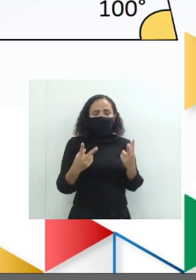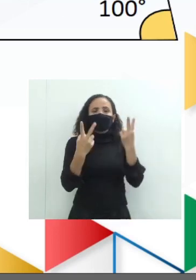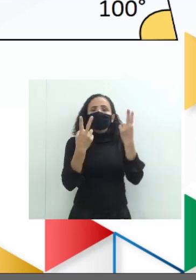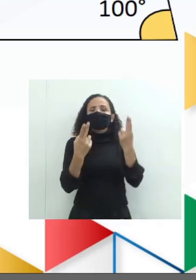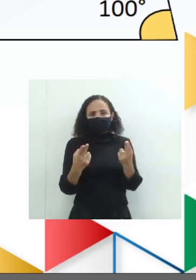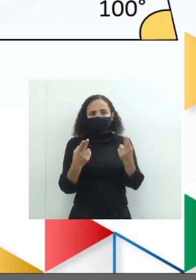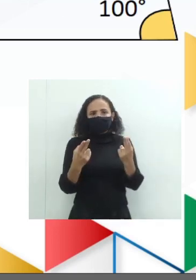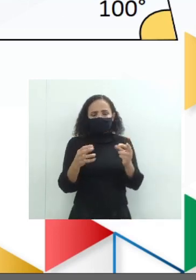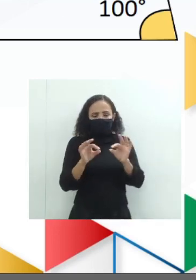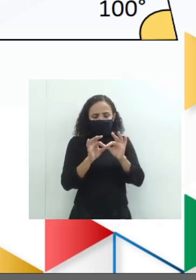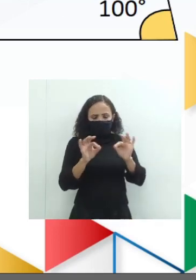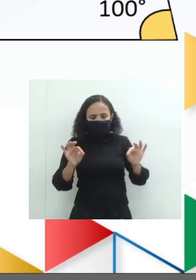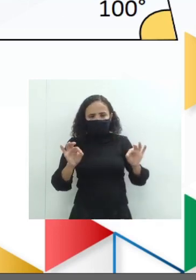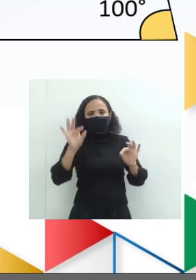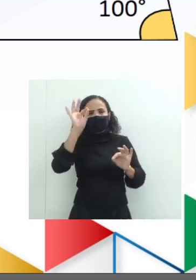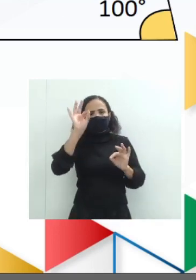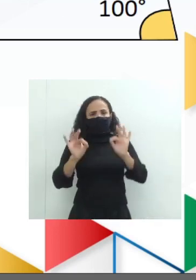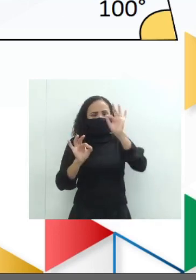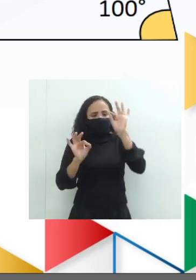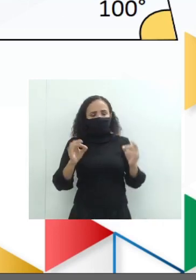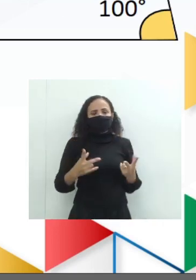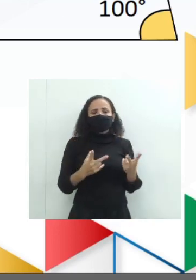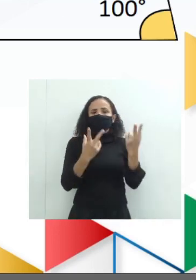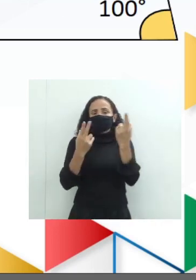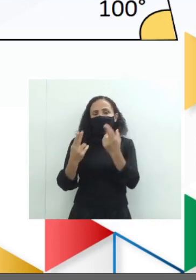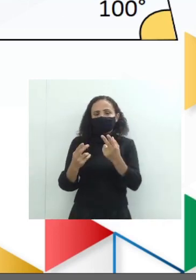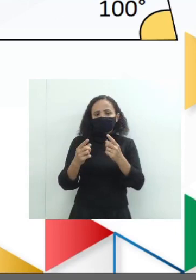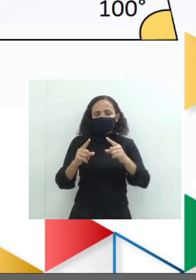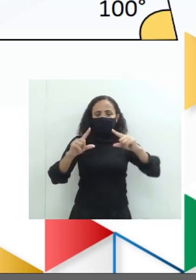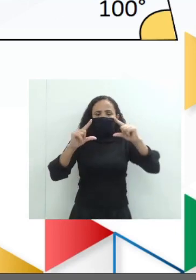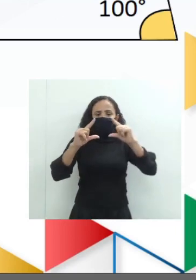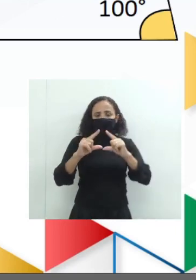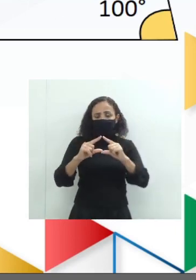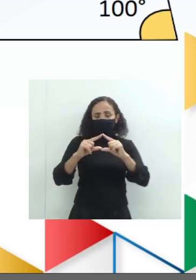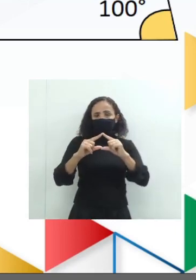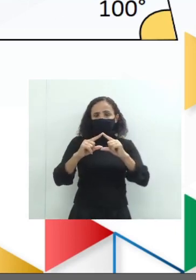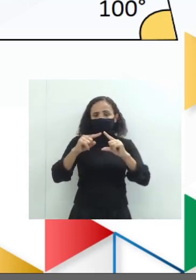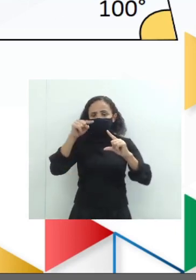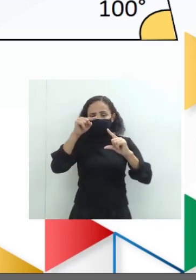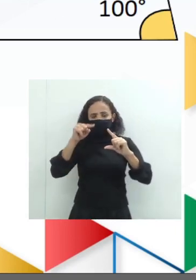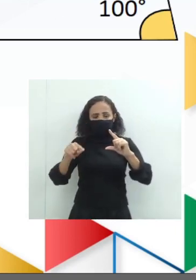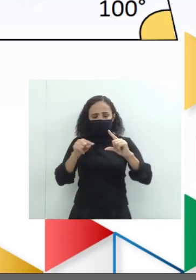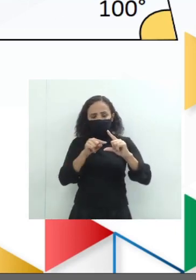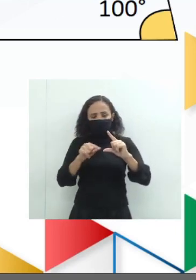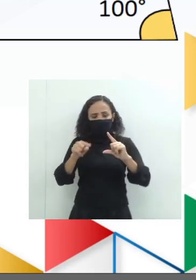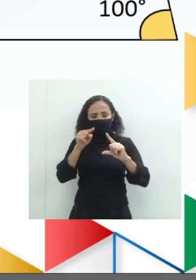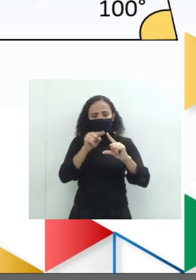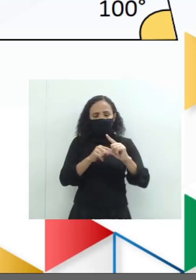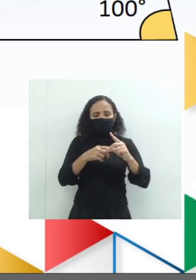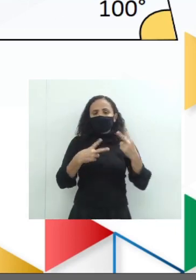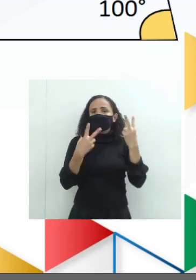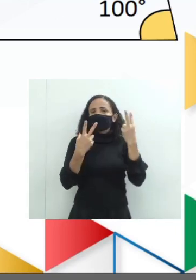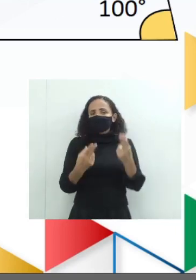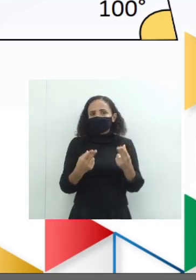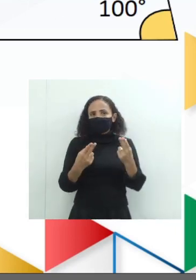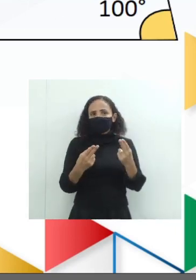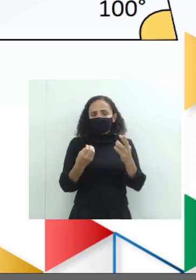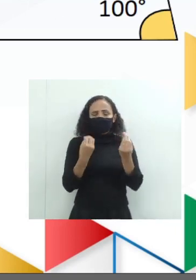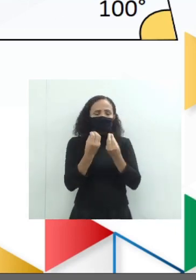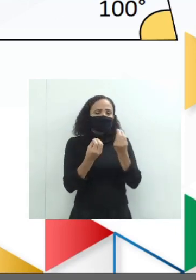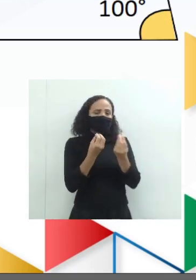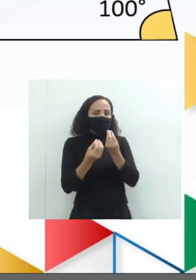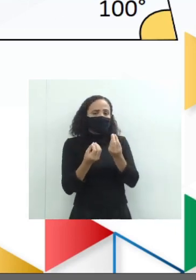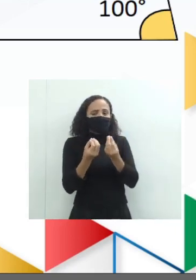suas medidas iguais. Então, um triângulo com seus lados iguais é um equilátero. Equi,